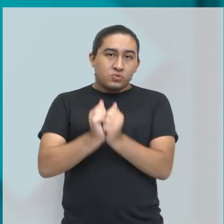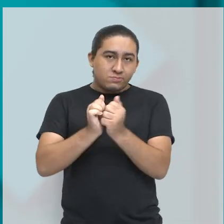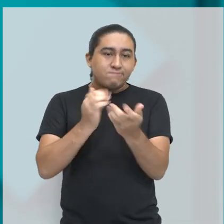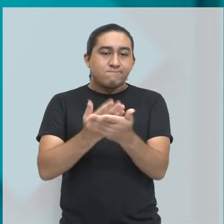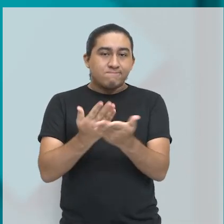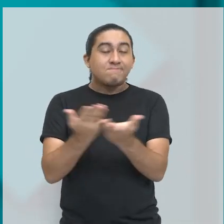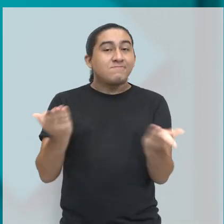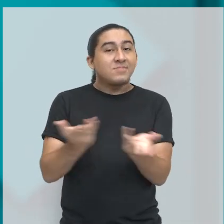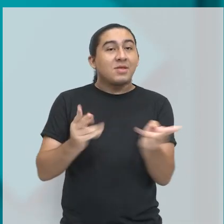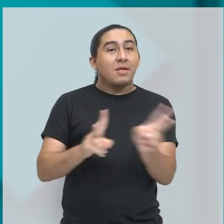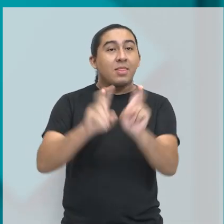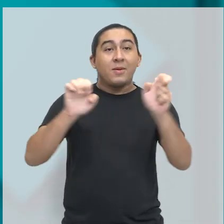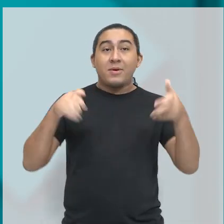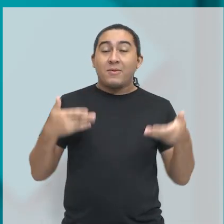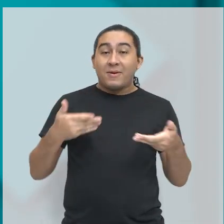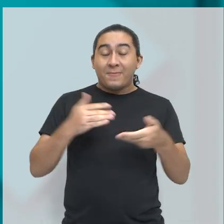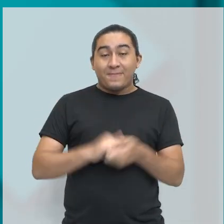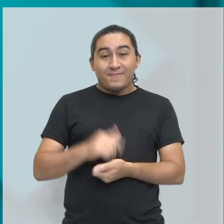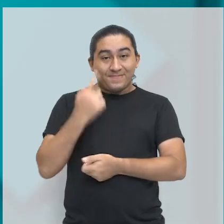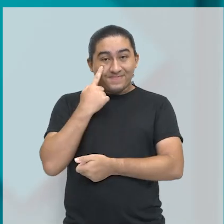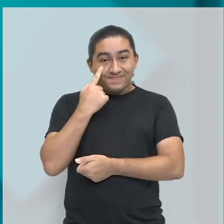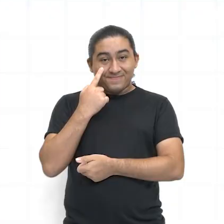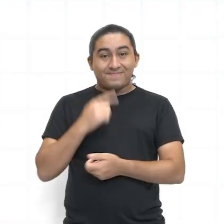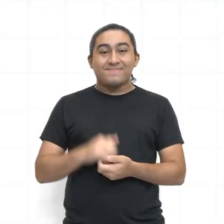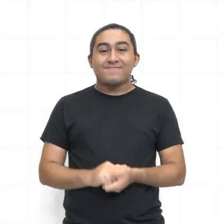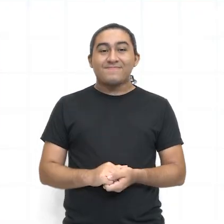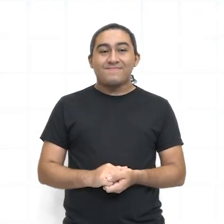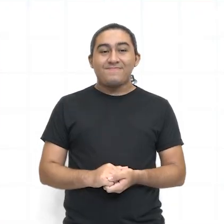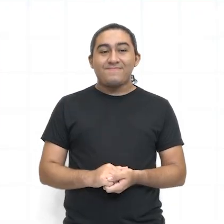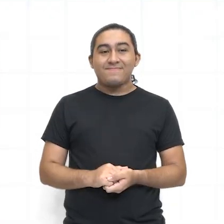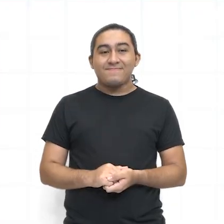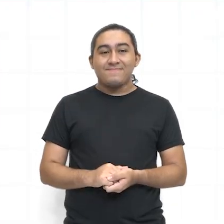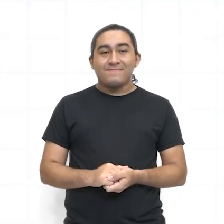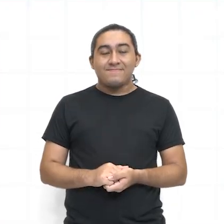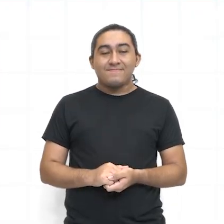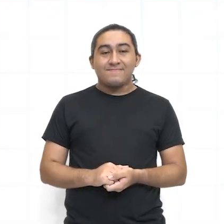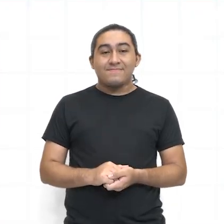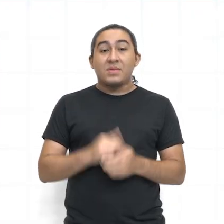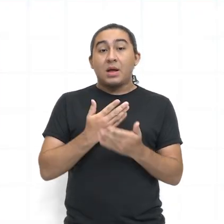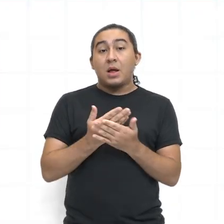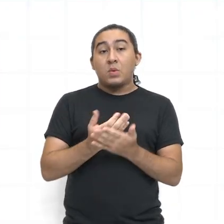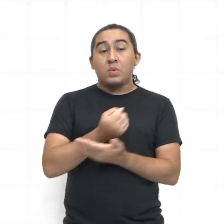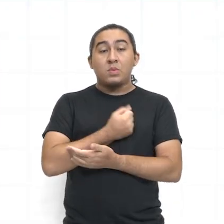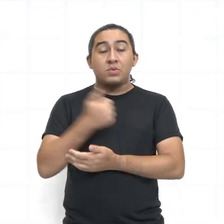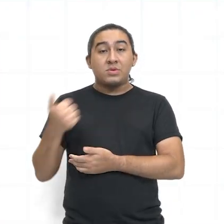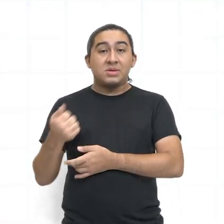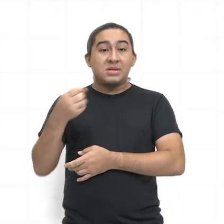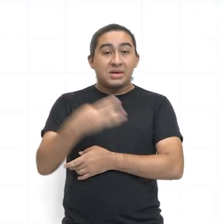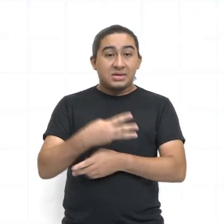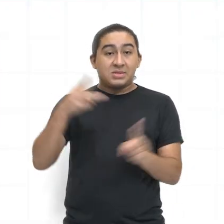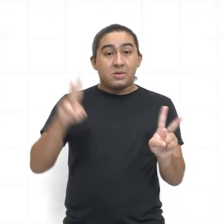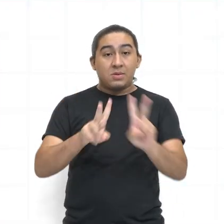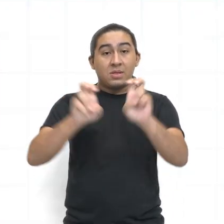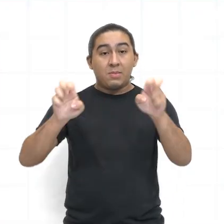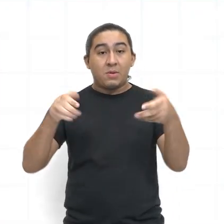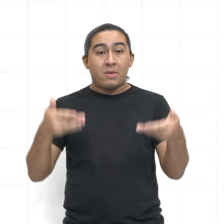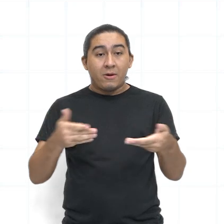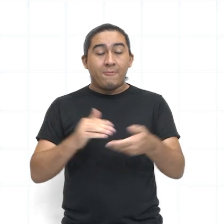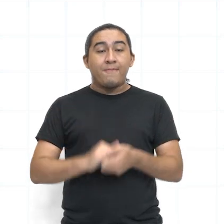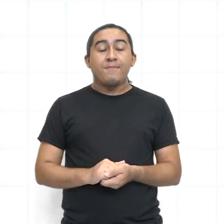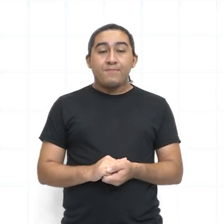nesta aula que tem como objeto de conhecimento. Nossa aula número 13, objeto de